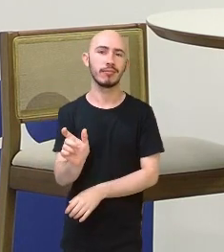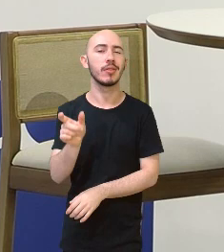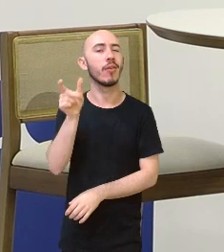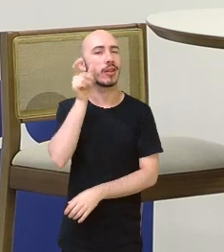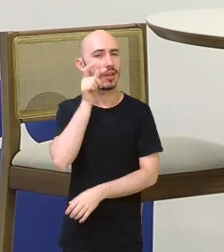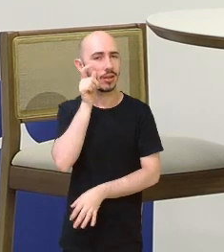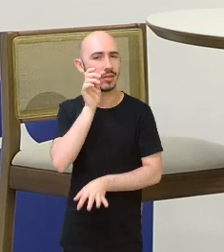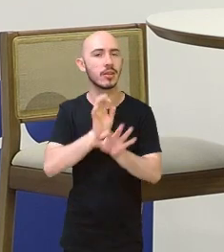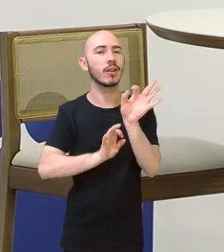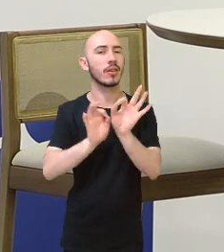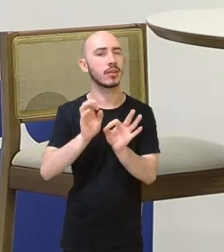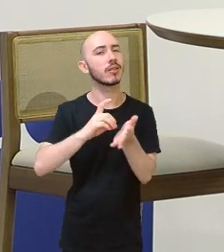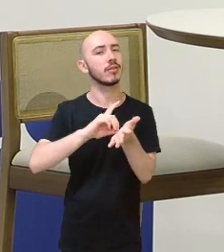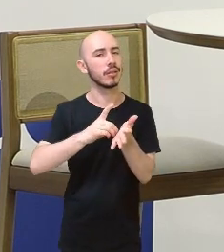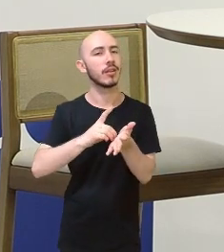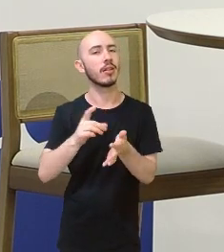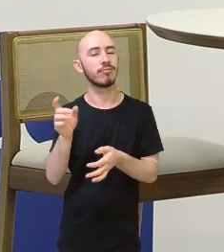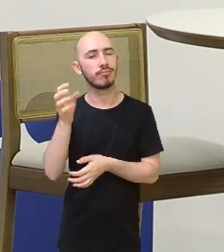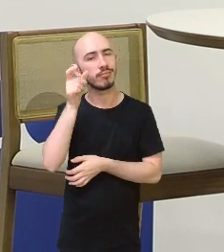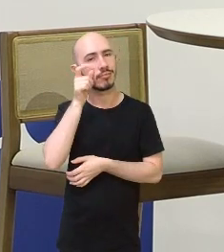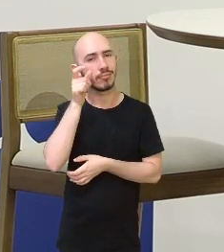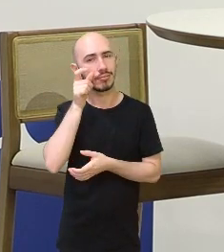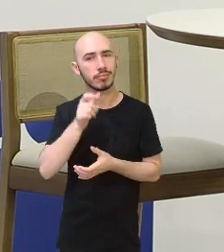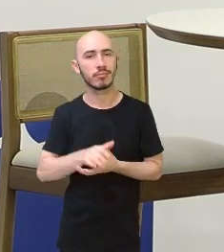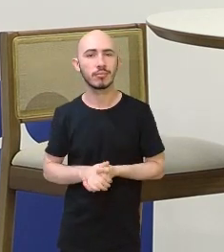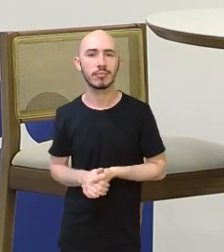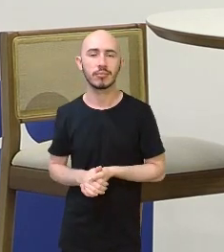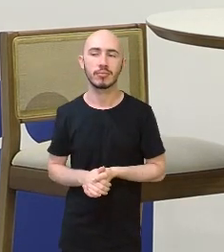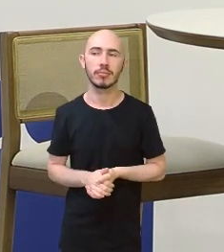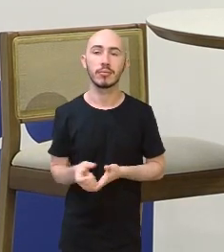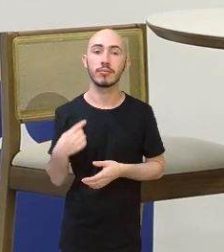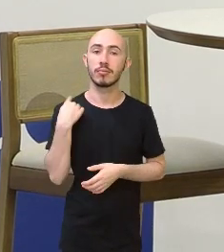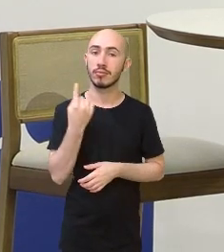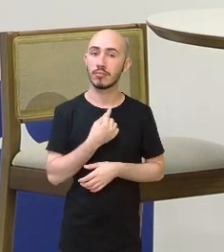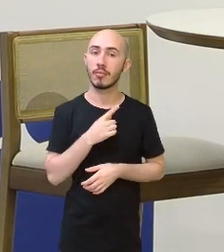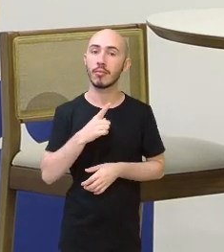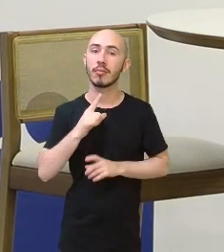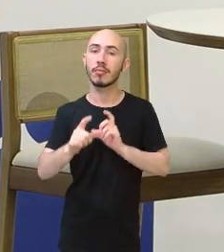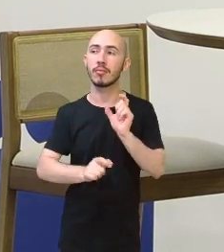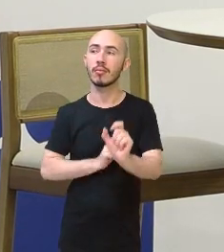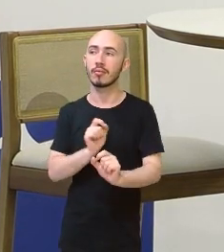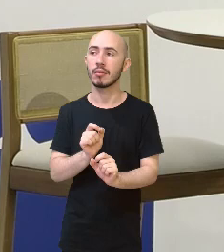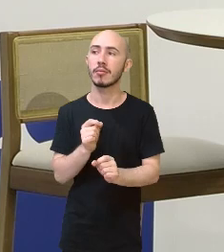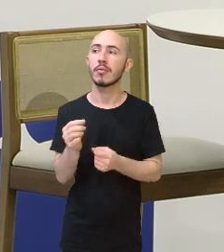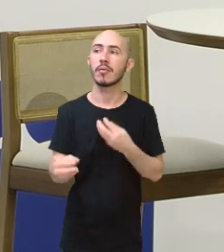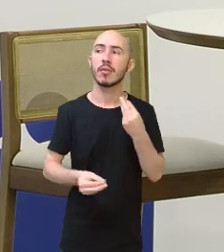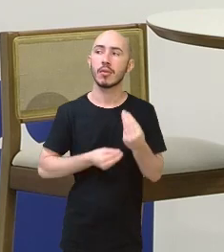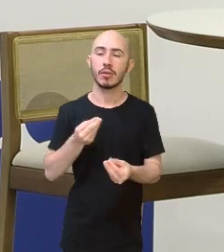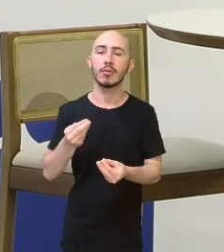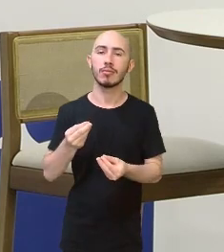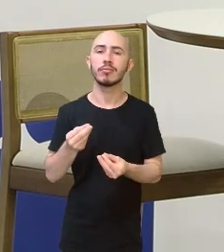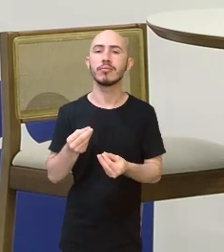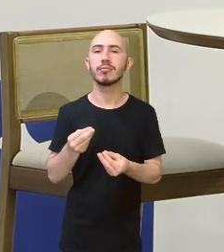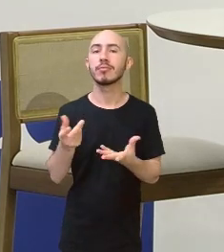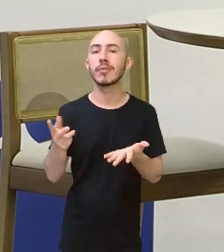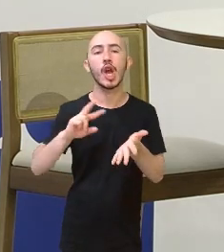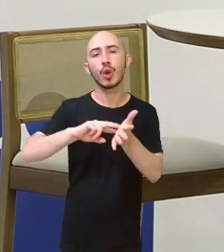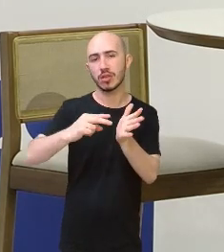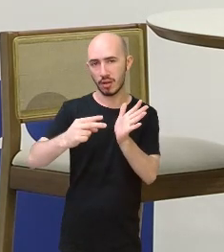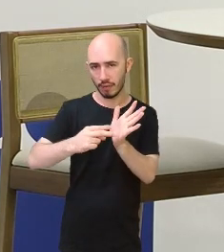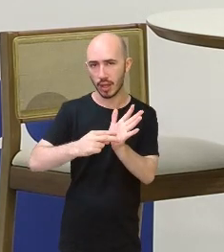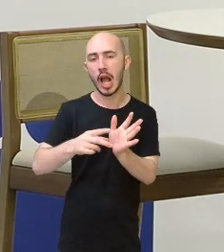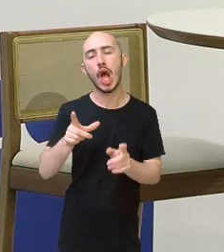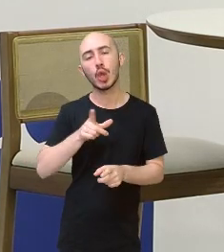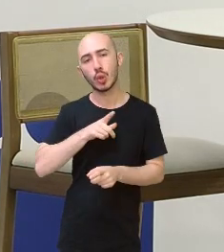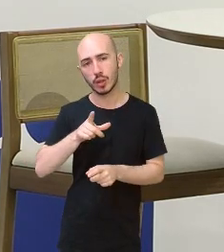a organização de um dicionário, né? Então, nós temos a entrada, a definição, quer dizer, o